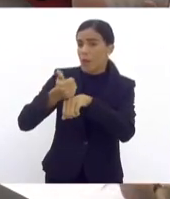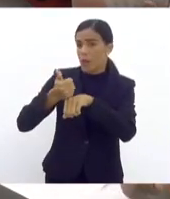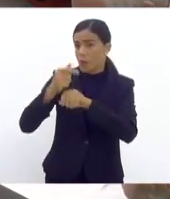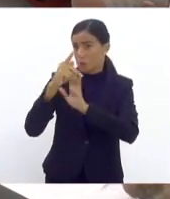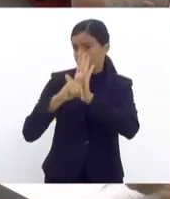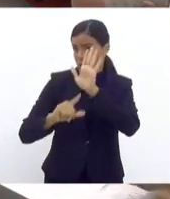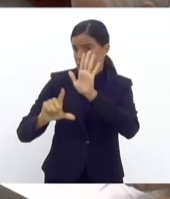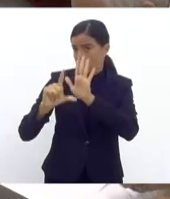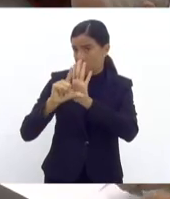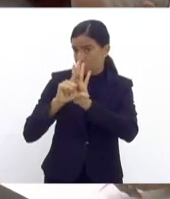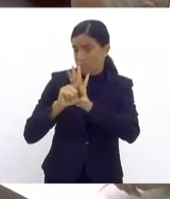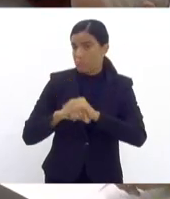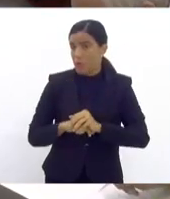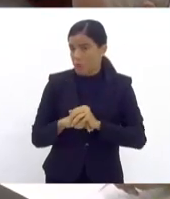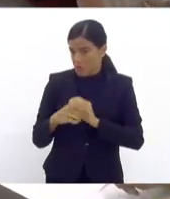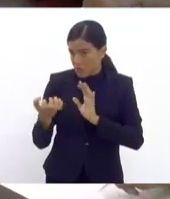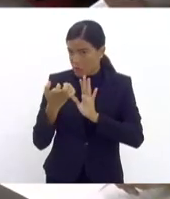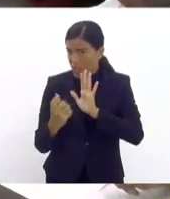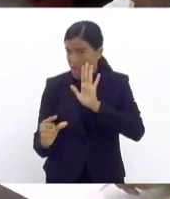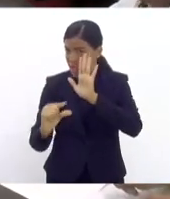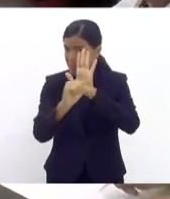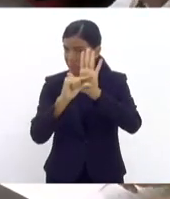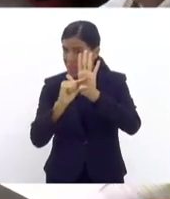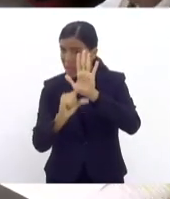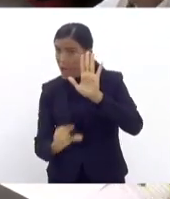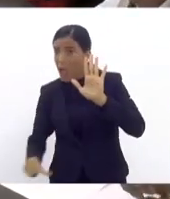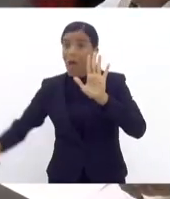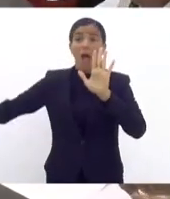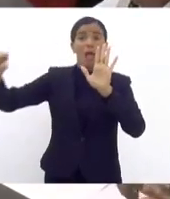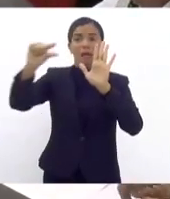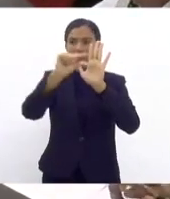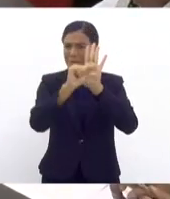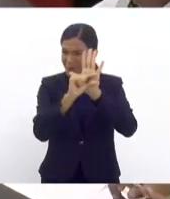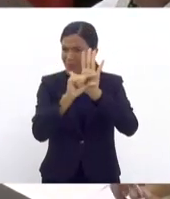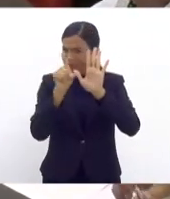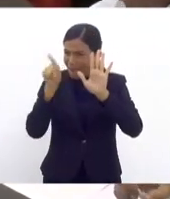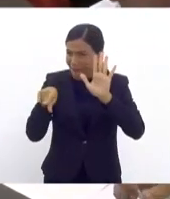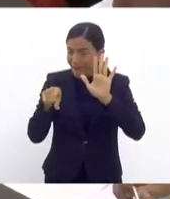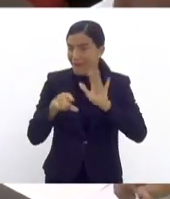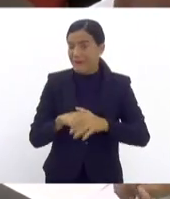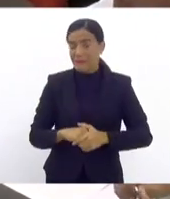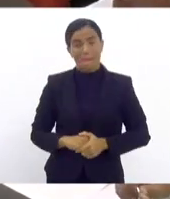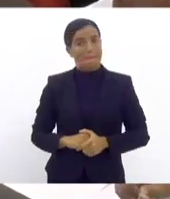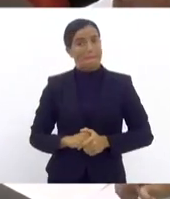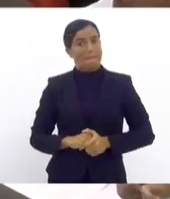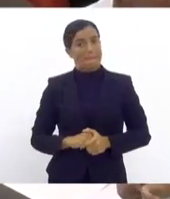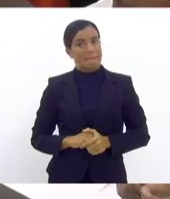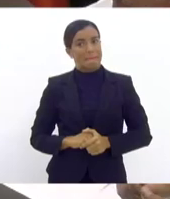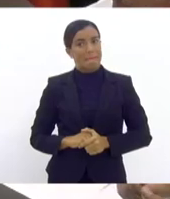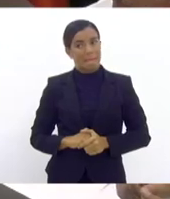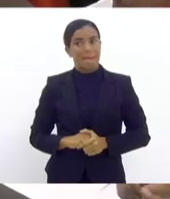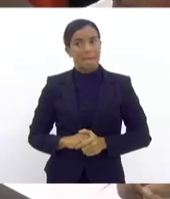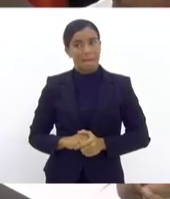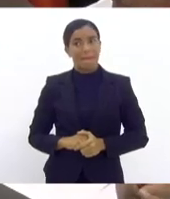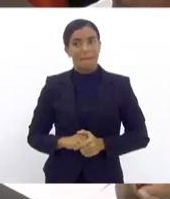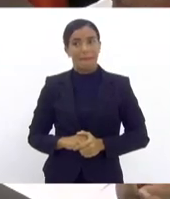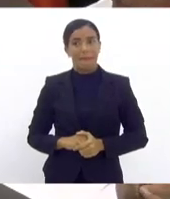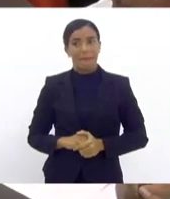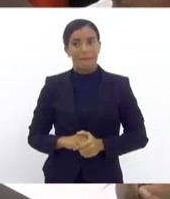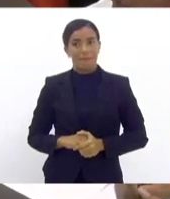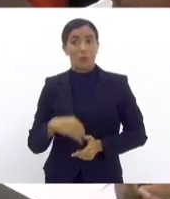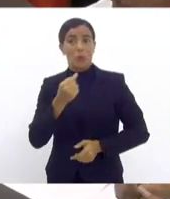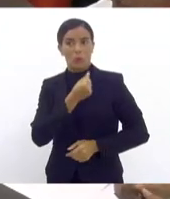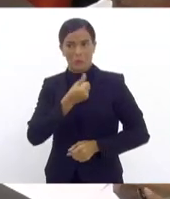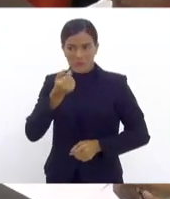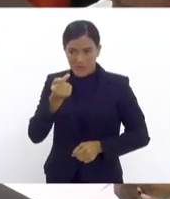Você quer fazer uma emenda à emenda? Se quiser. Não, deputado, eu estou... Seria uma subemenda à emenda 7, né?